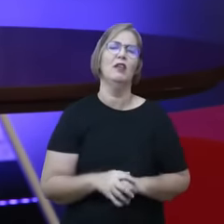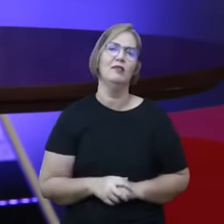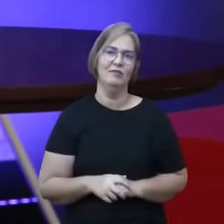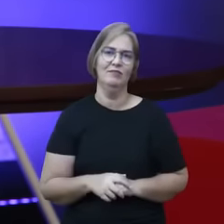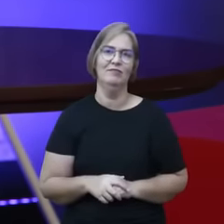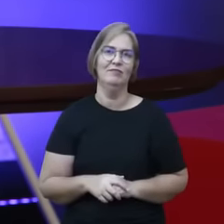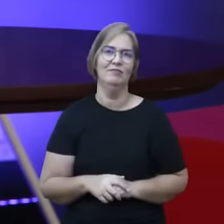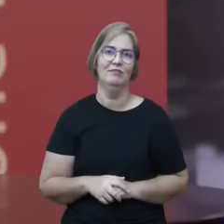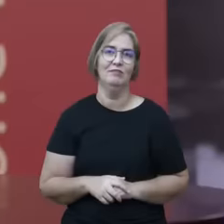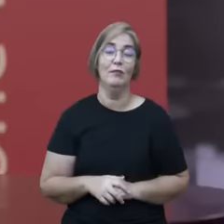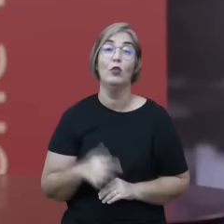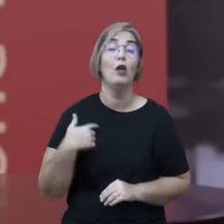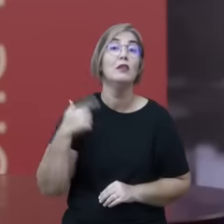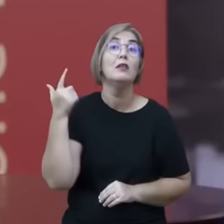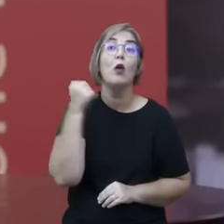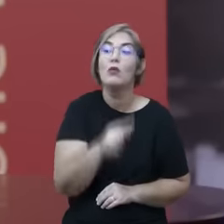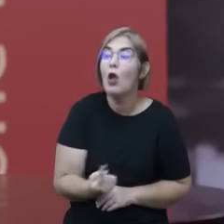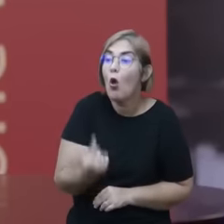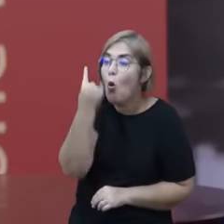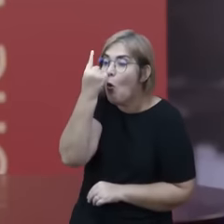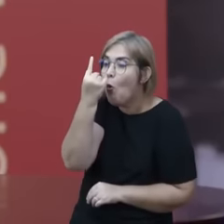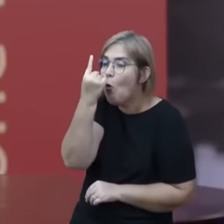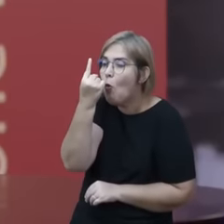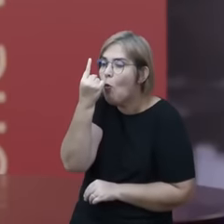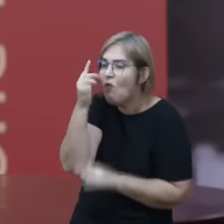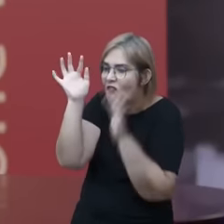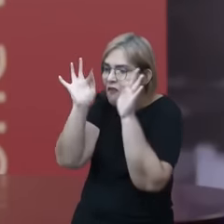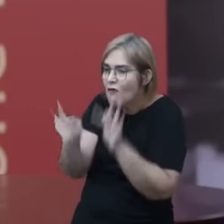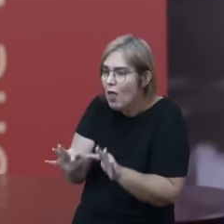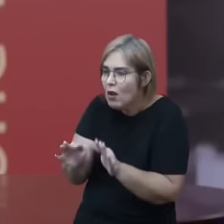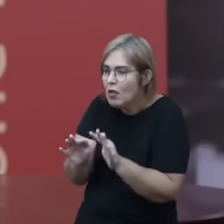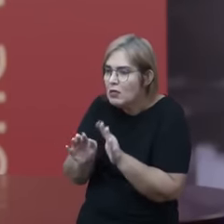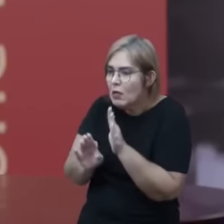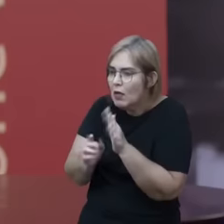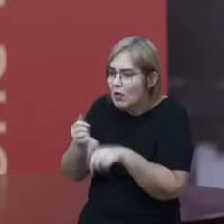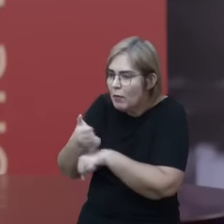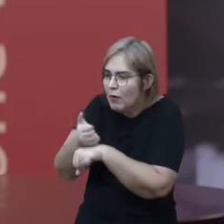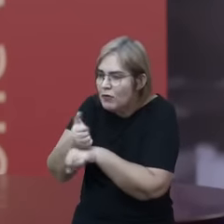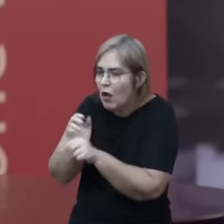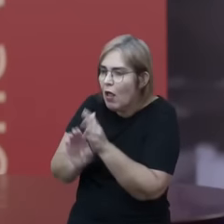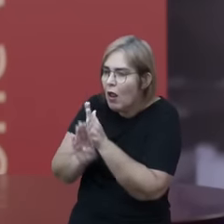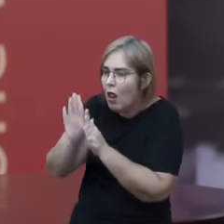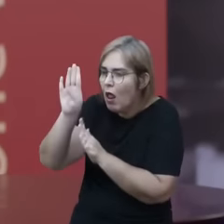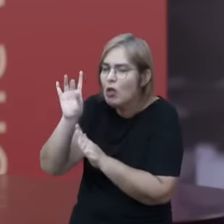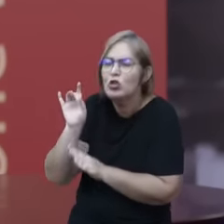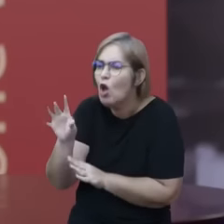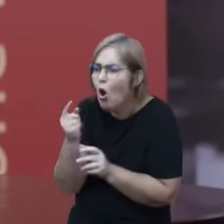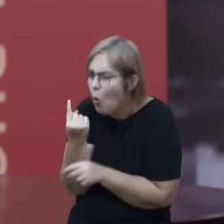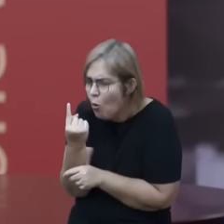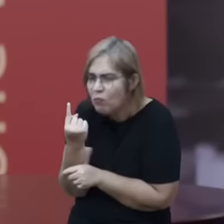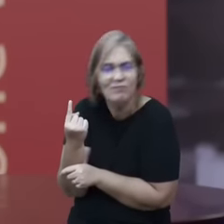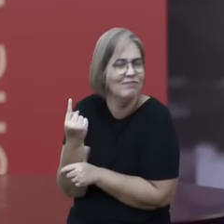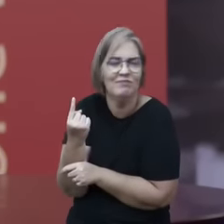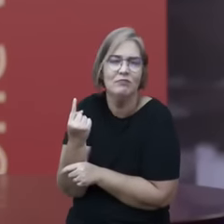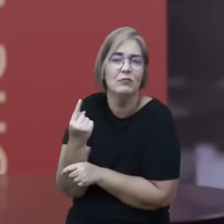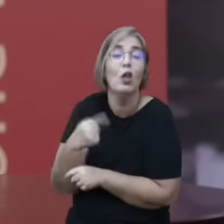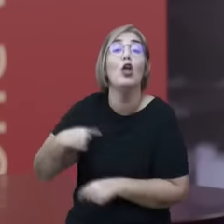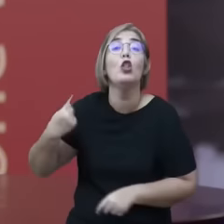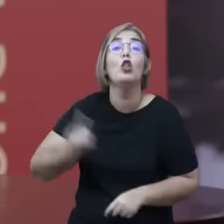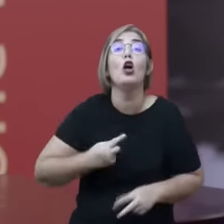não está dizendo que não tem, mas elas ele se perde justamente porque nós mergulhamos nessa nessa letargia.